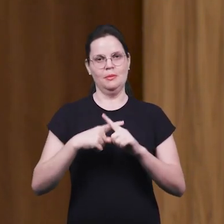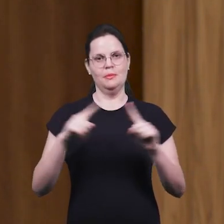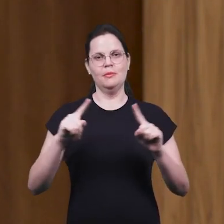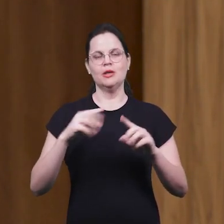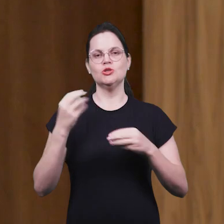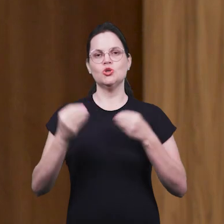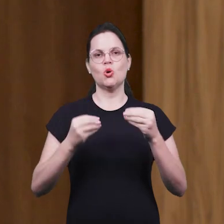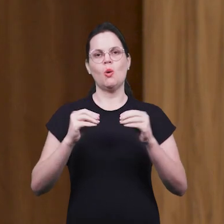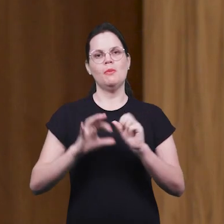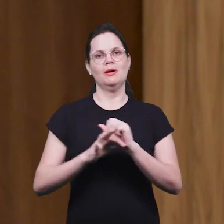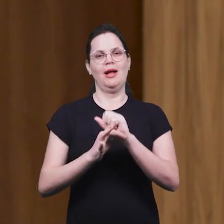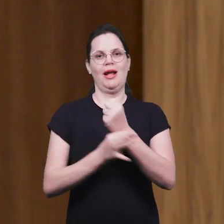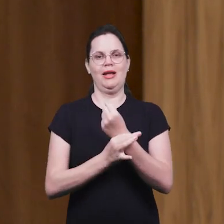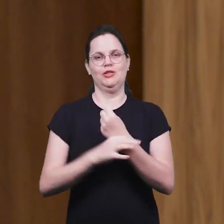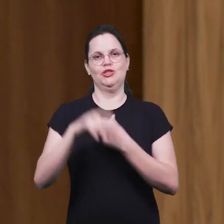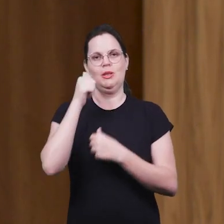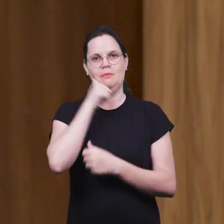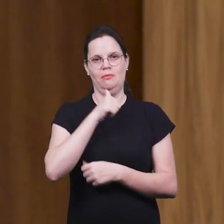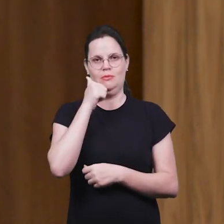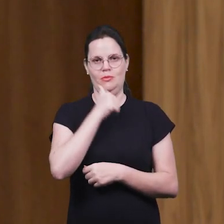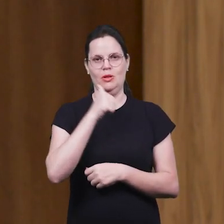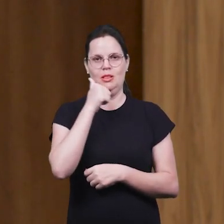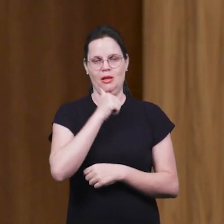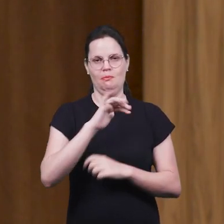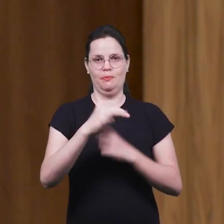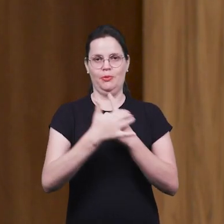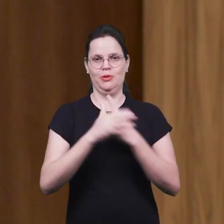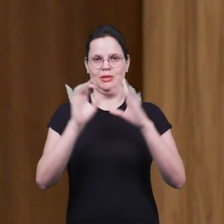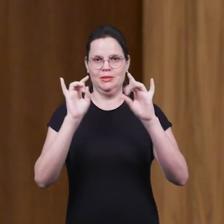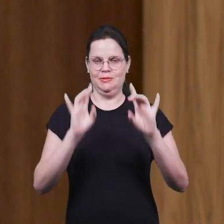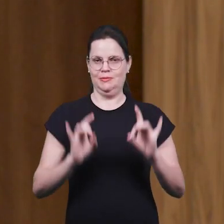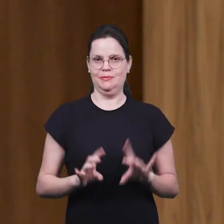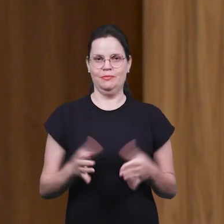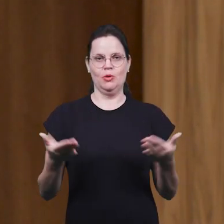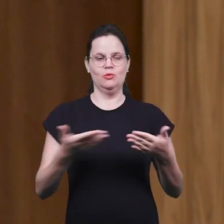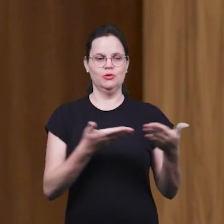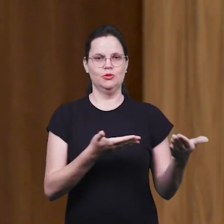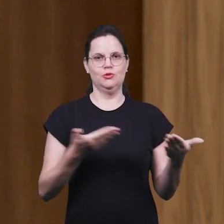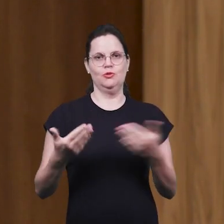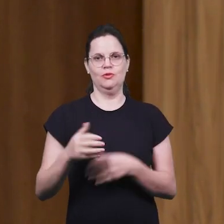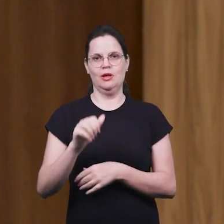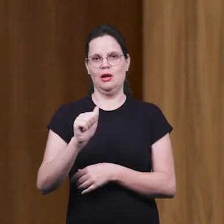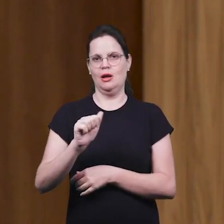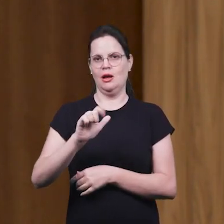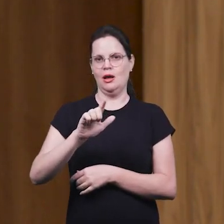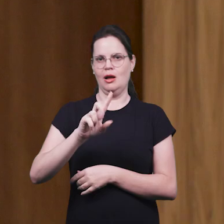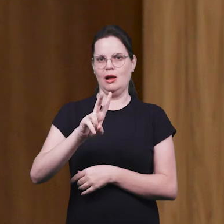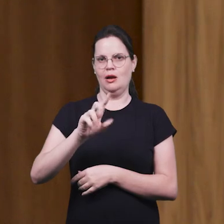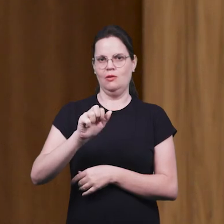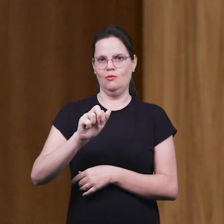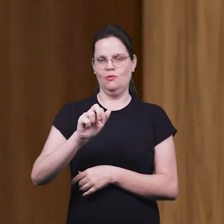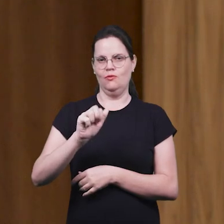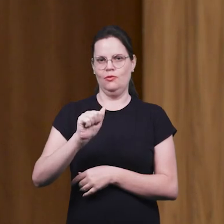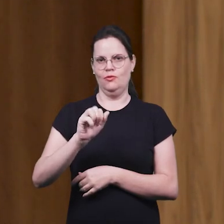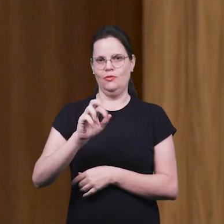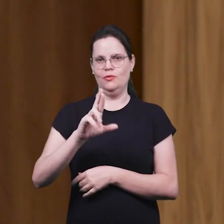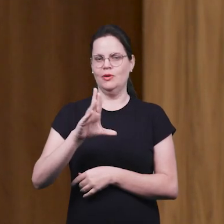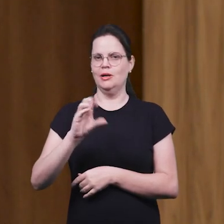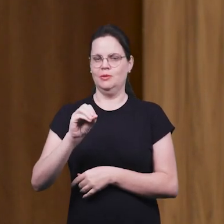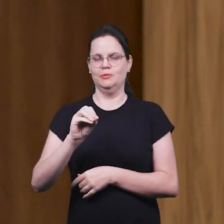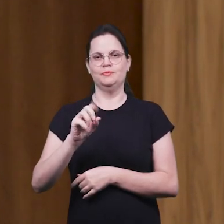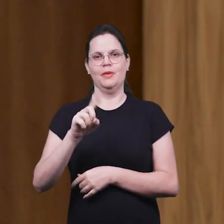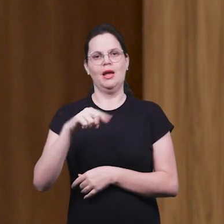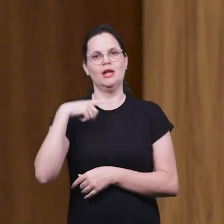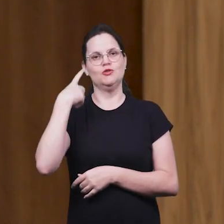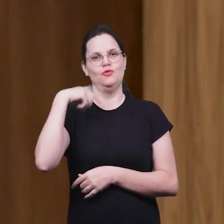do trabalho da mulher. E para falar sobre esse tema, hoje nós convidamos o Dr. Álvaro Vinícius Dias Batista. Dr. Álvaro